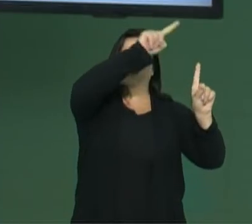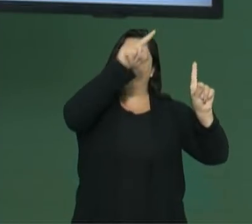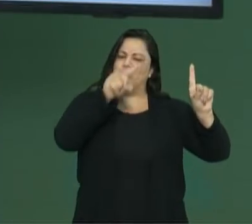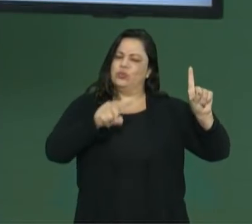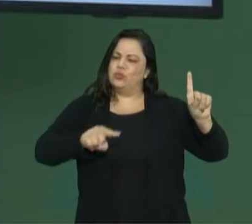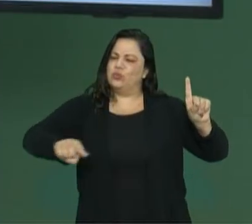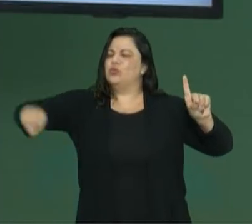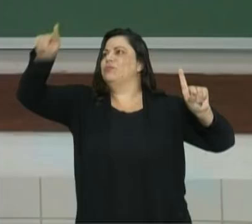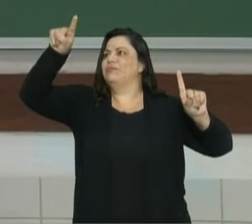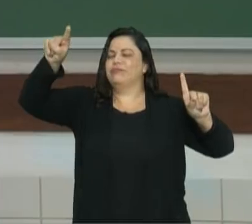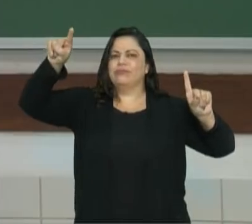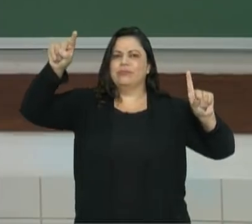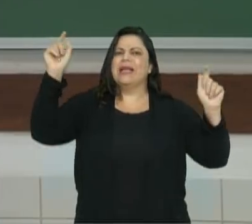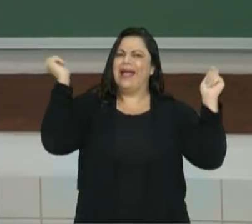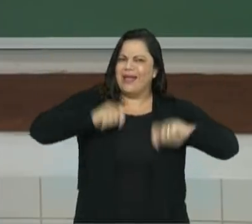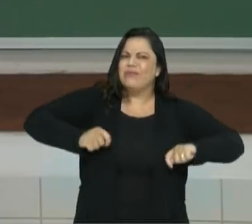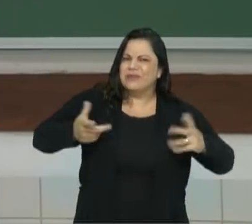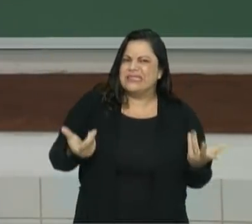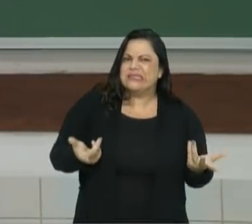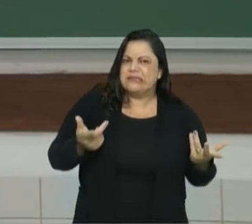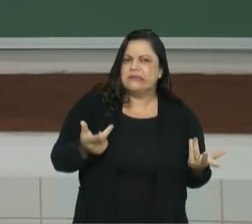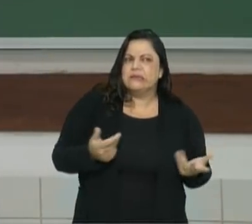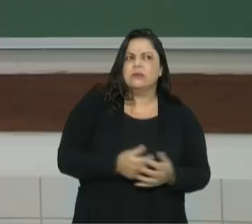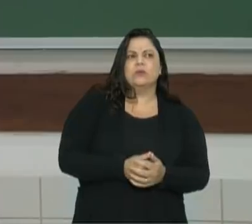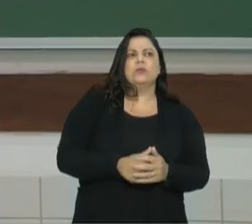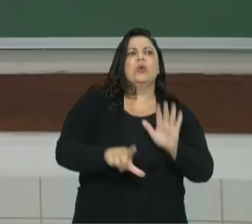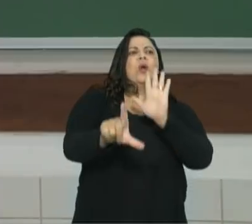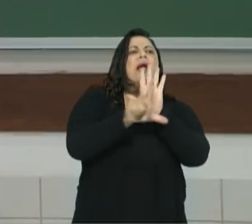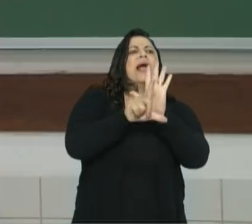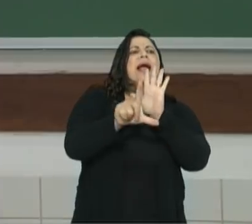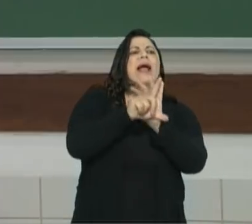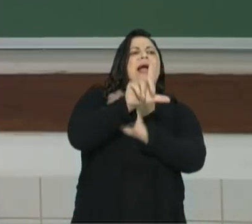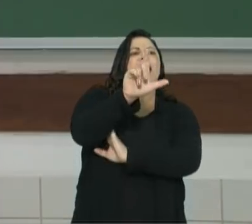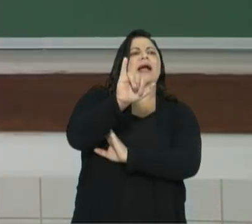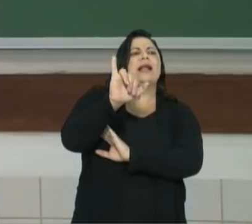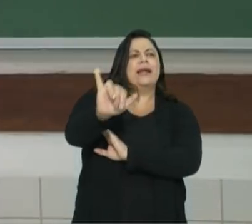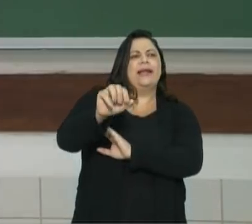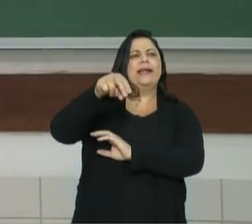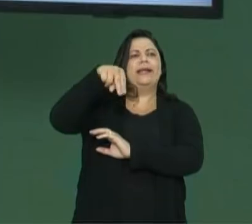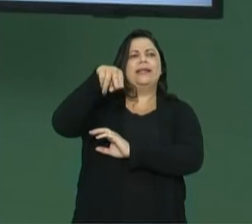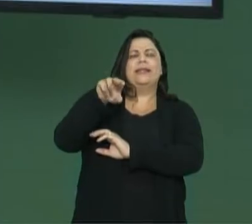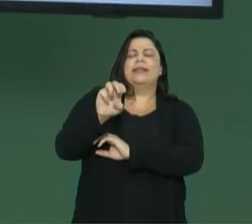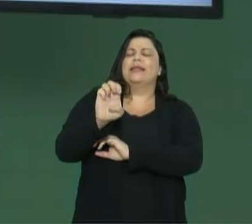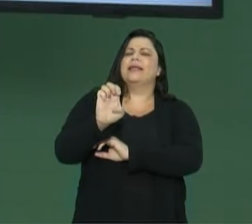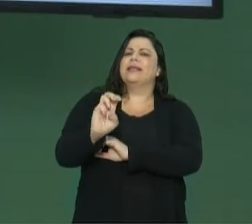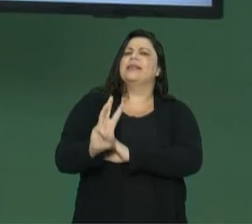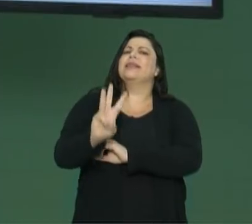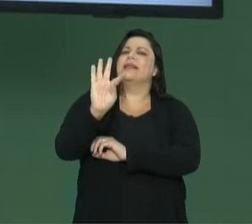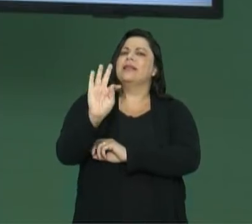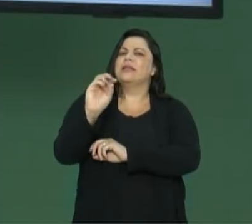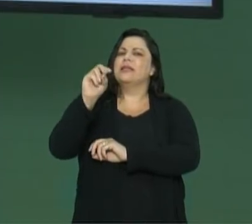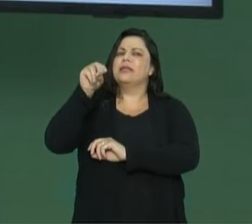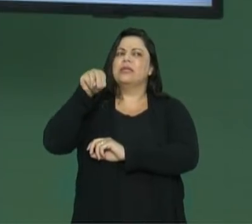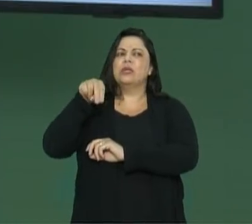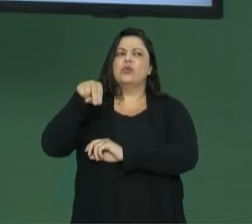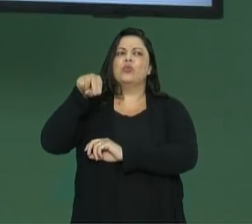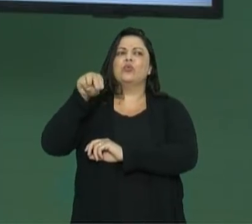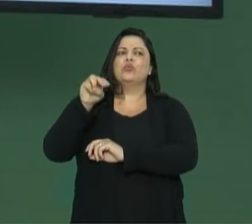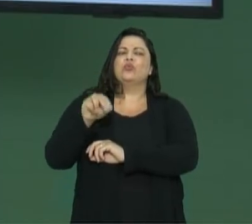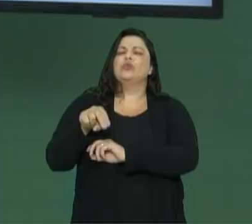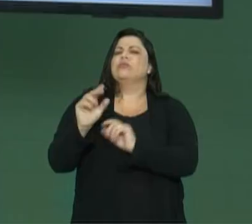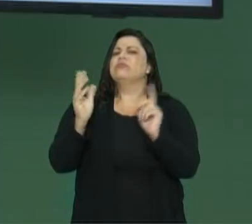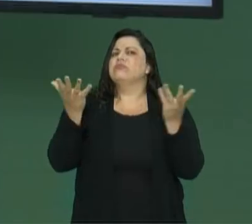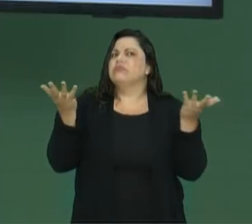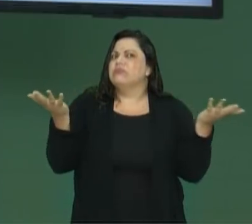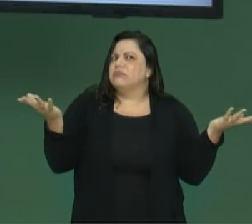É possível? Sim, Newton está aí para isso, né? Só que às vezes o negócio se torna muito complicado, certo? É difícil